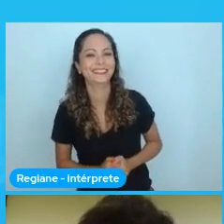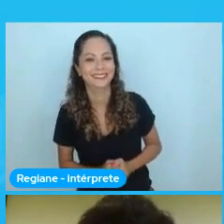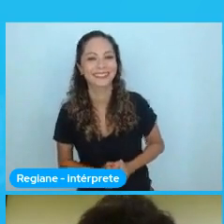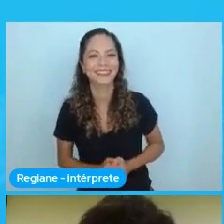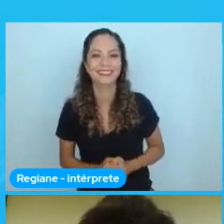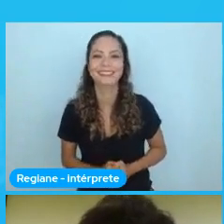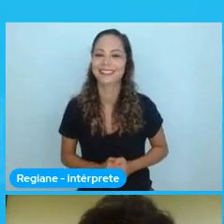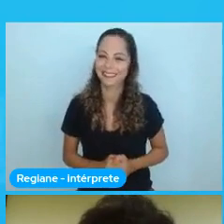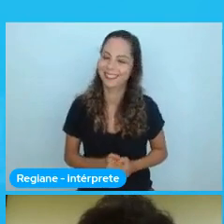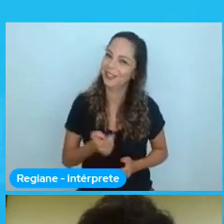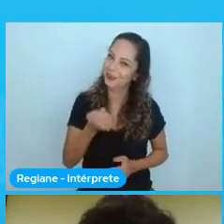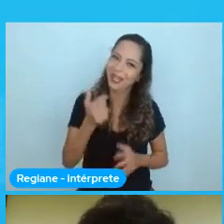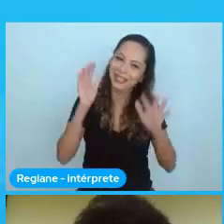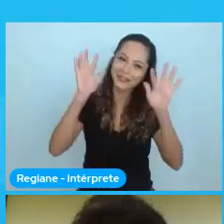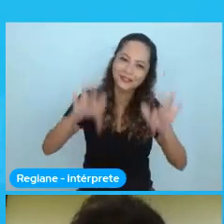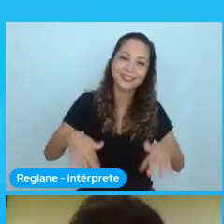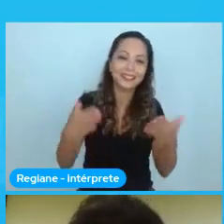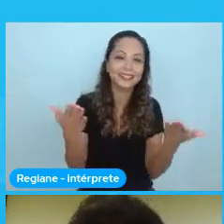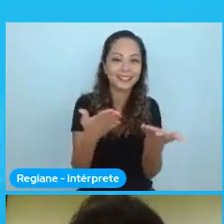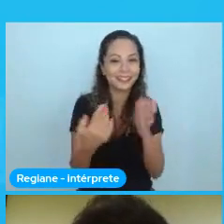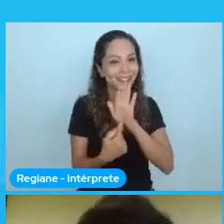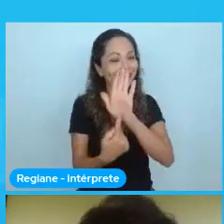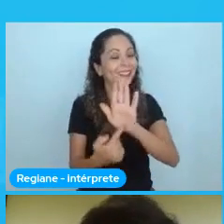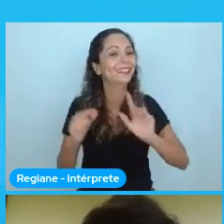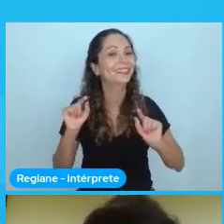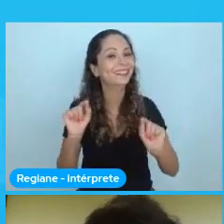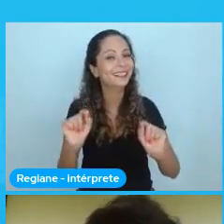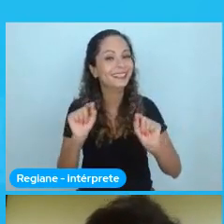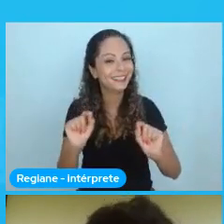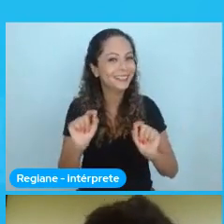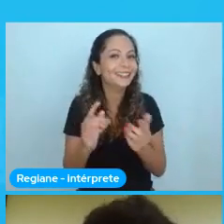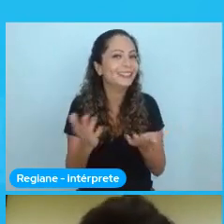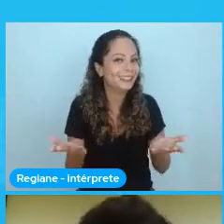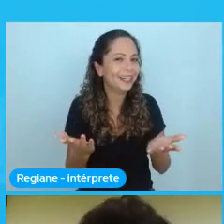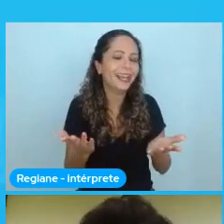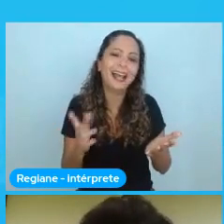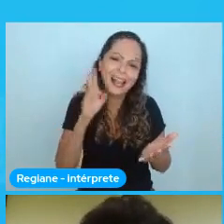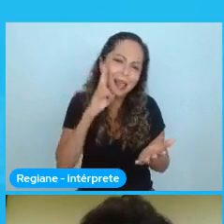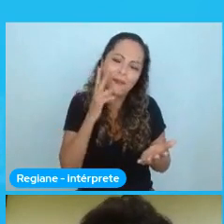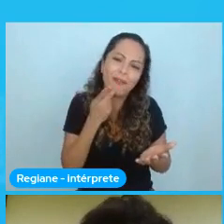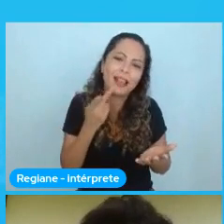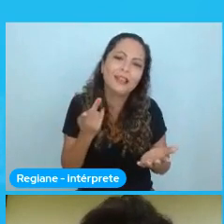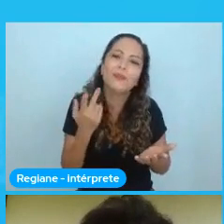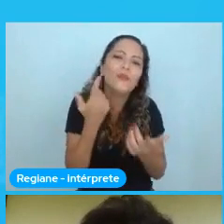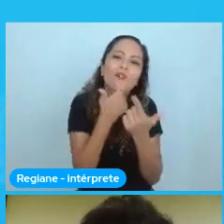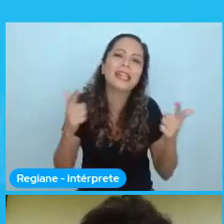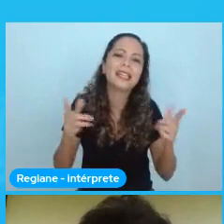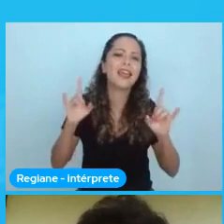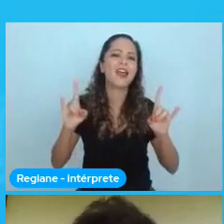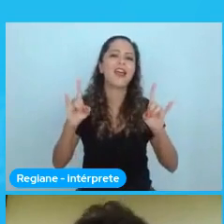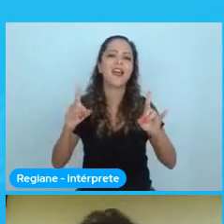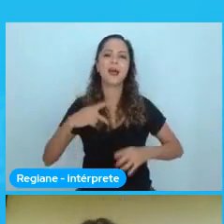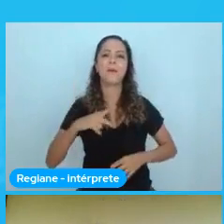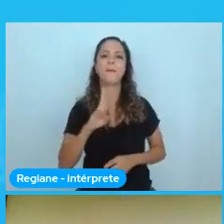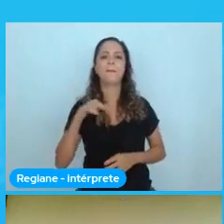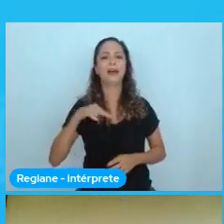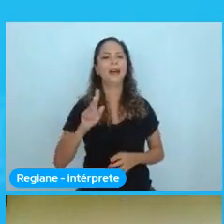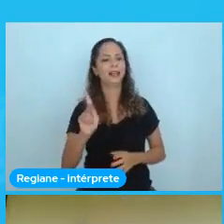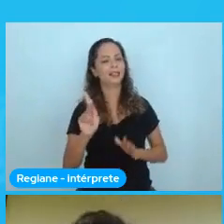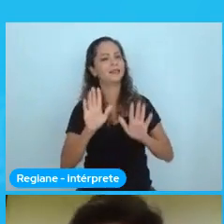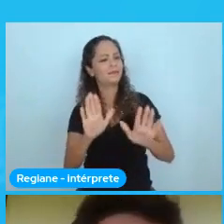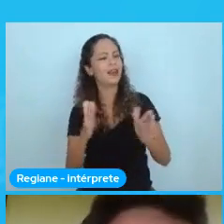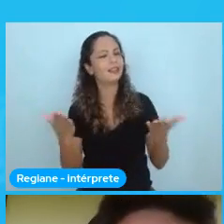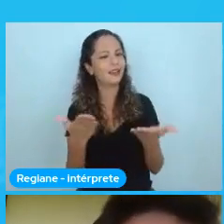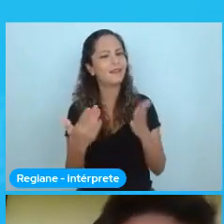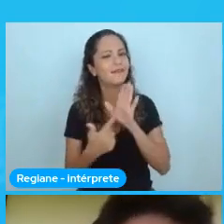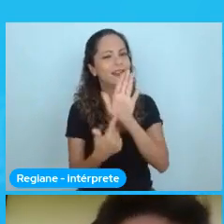Tá acabando. Última coisa que eu quero mostrar. Eu tinha falado que não ia ter funk, mas estamos aqui para criar e quebrar a